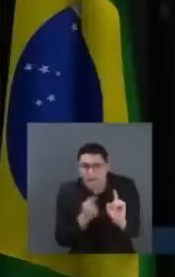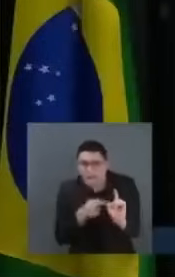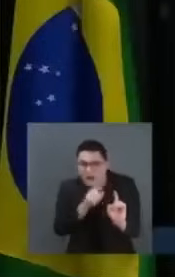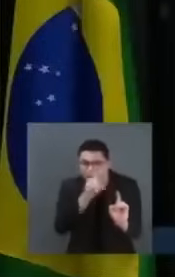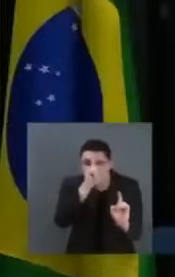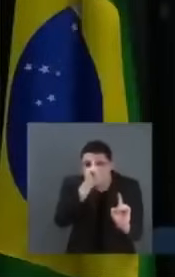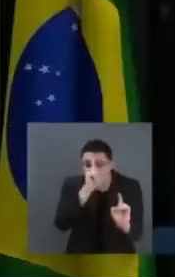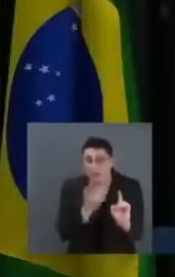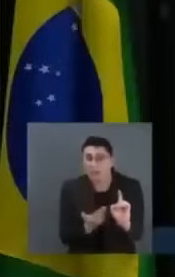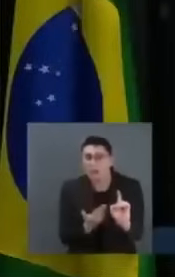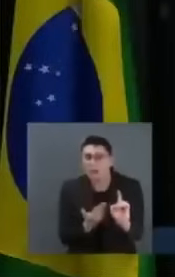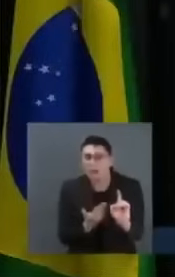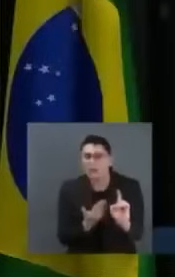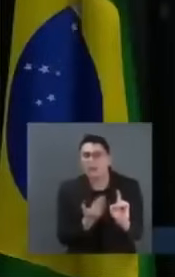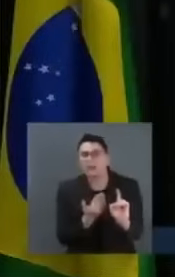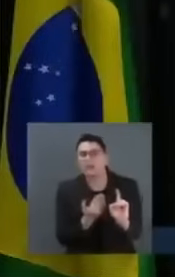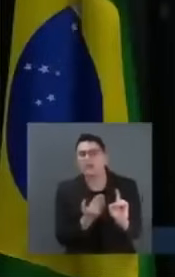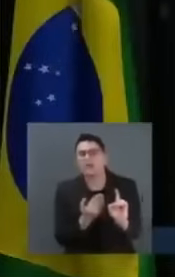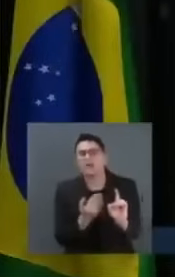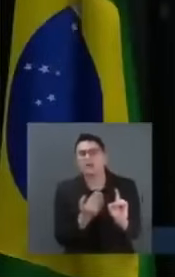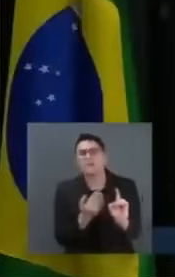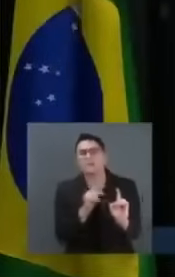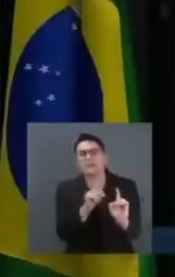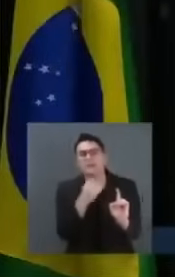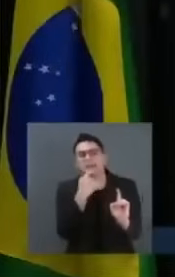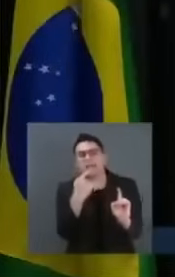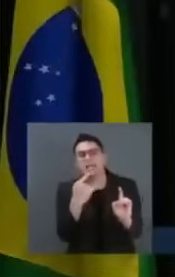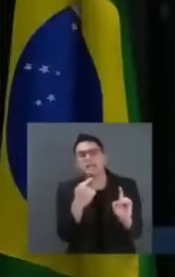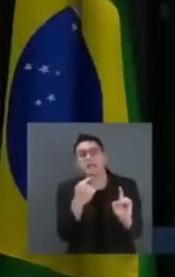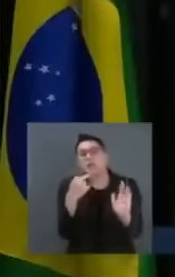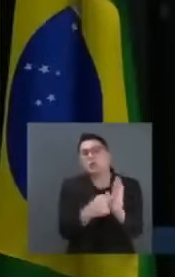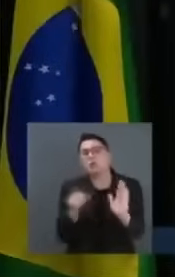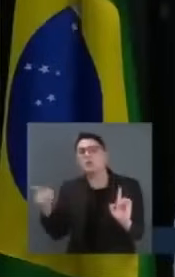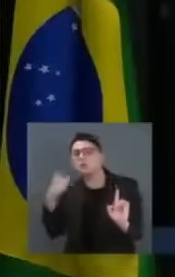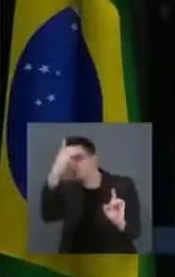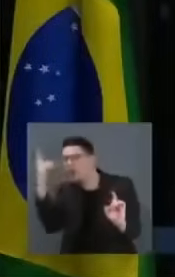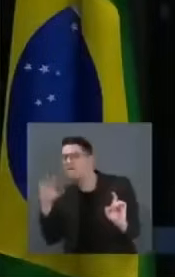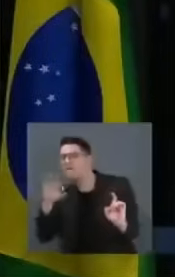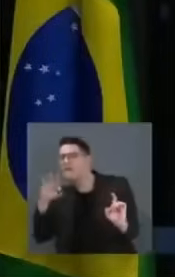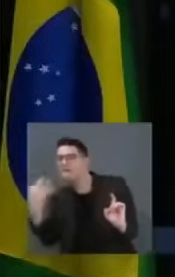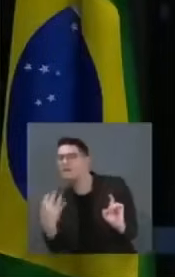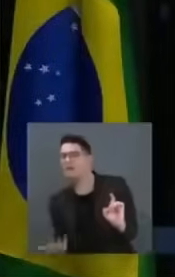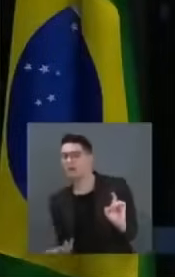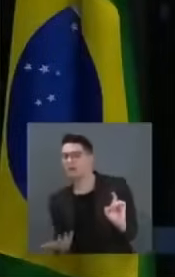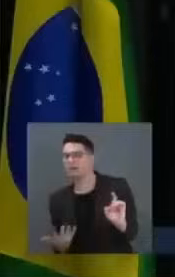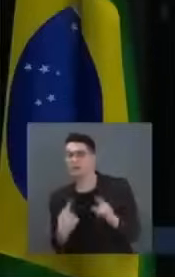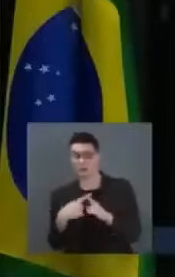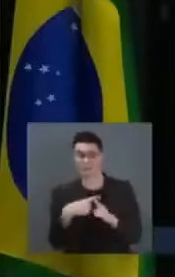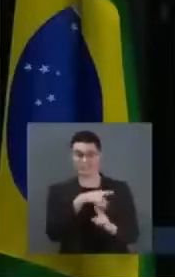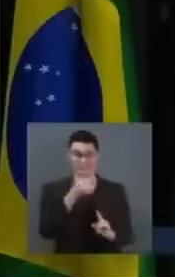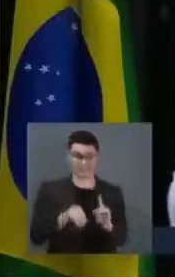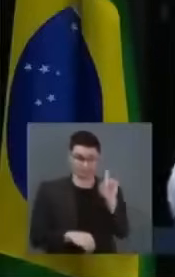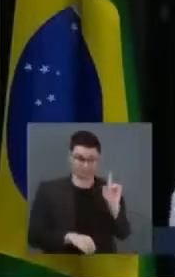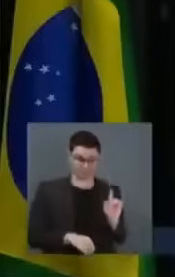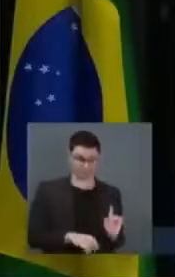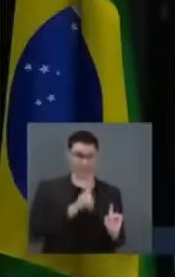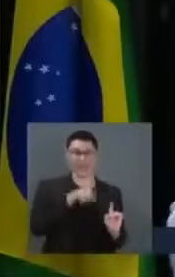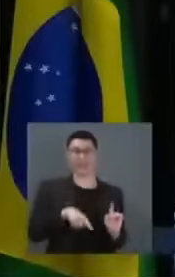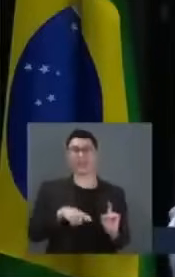vai ao hospital. E é denunciado um parente, porque a ação, quando é menor, é